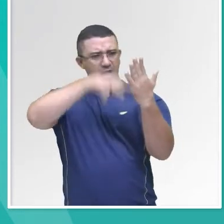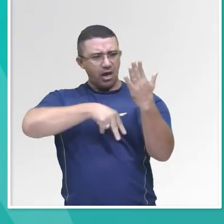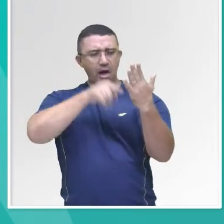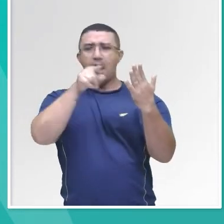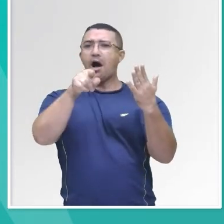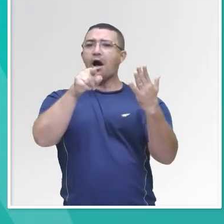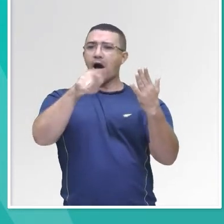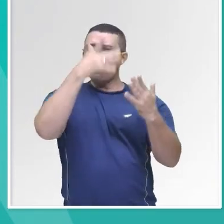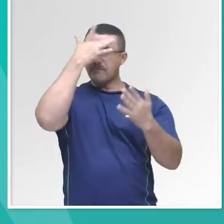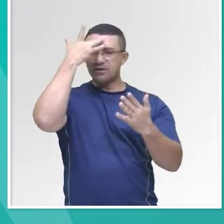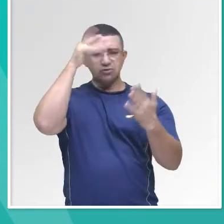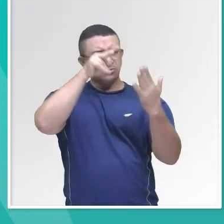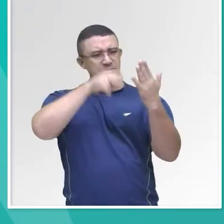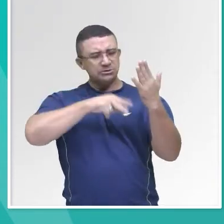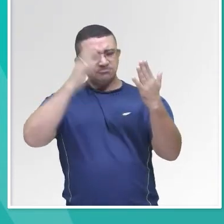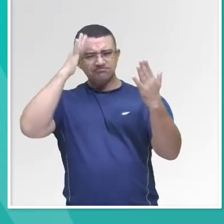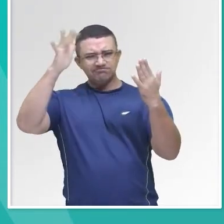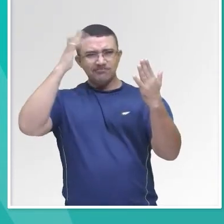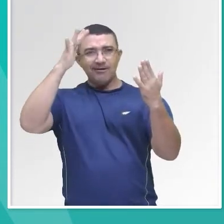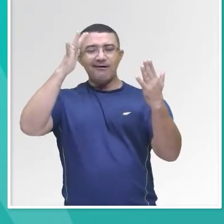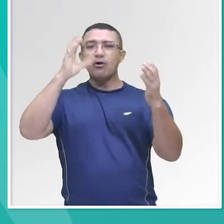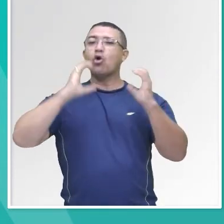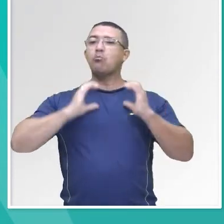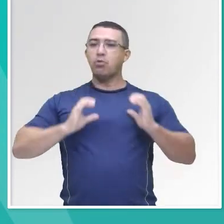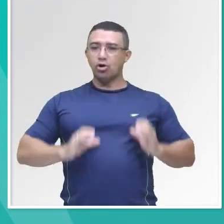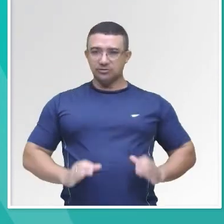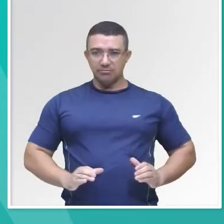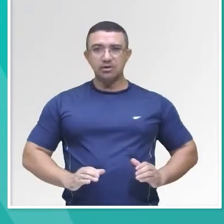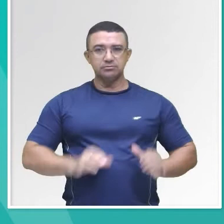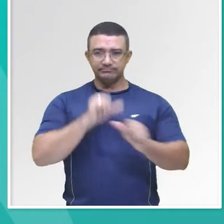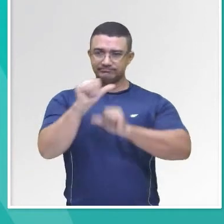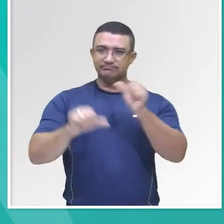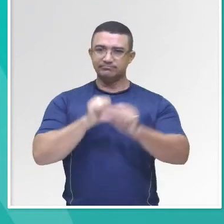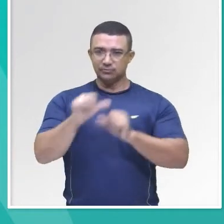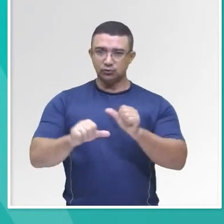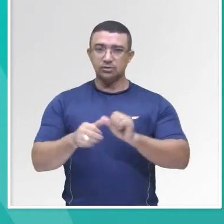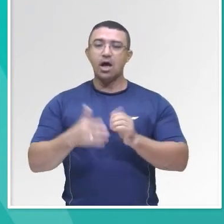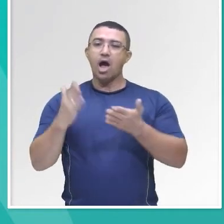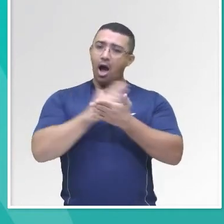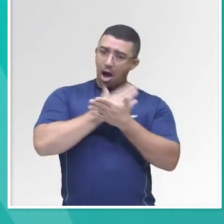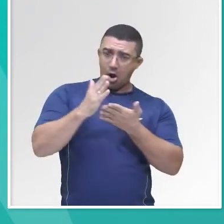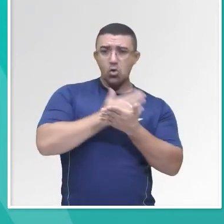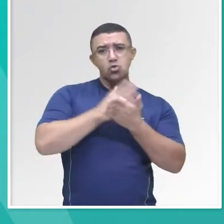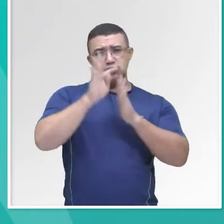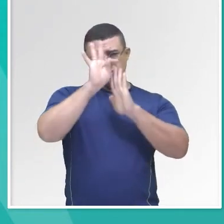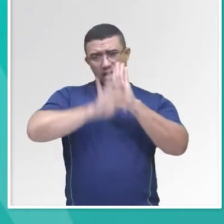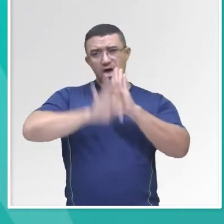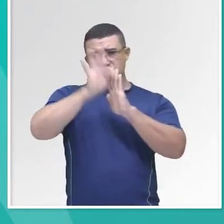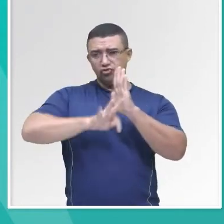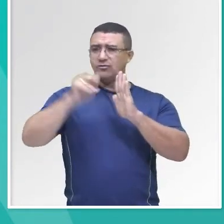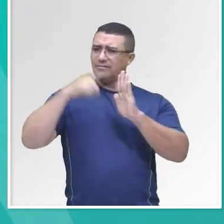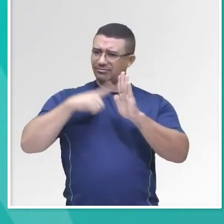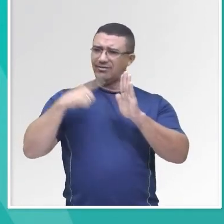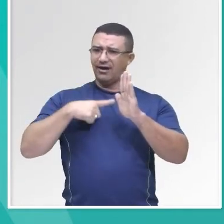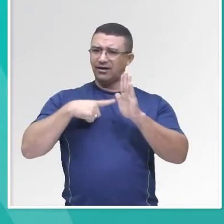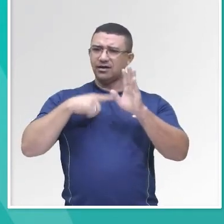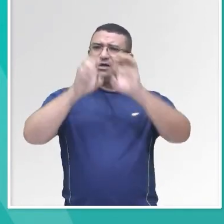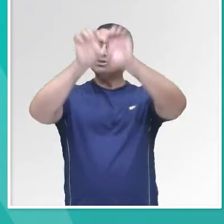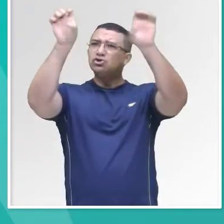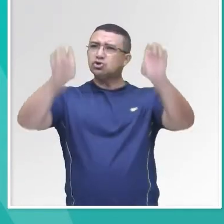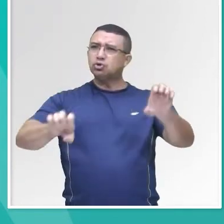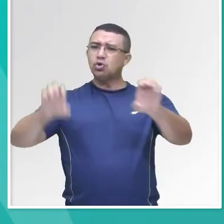dissertativo argumentativo que tem uma estrutura convencional, formada por 3 partes